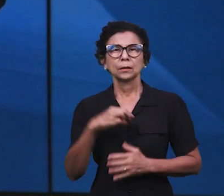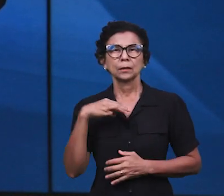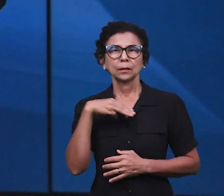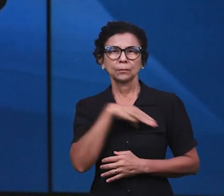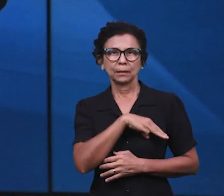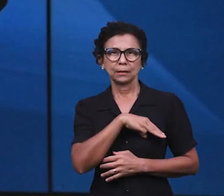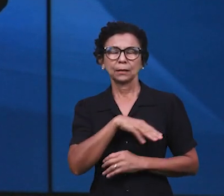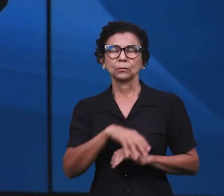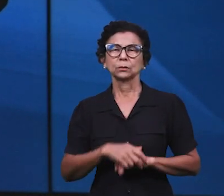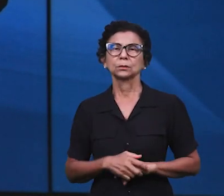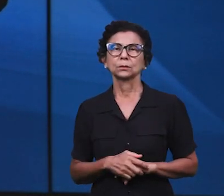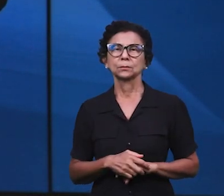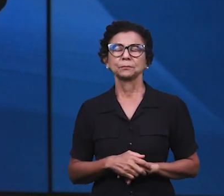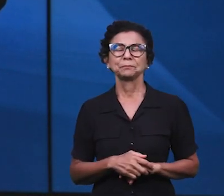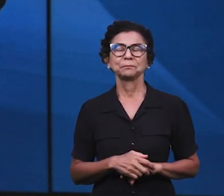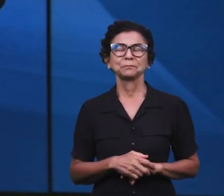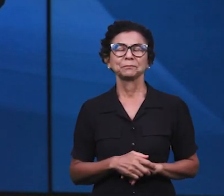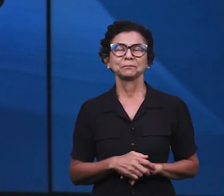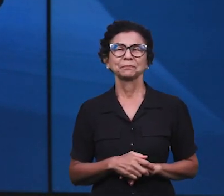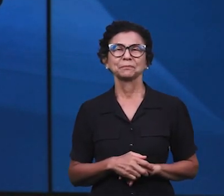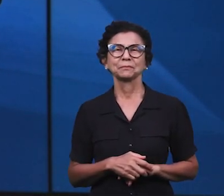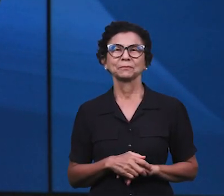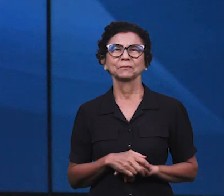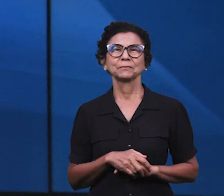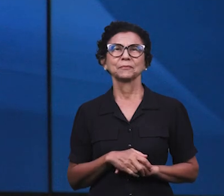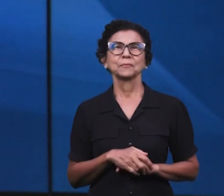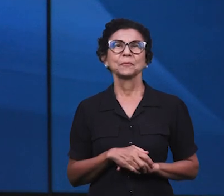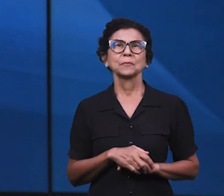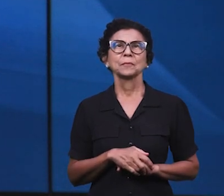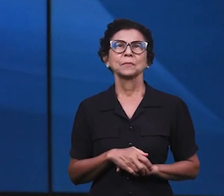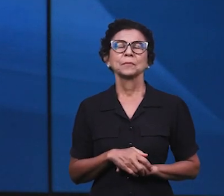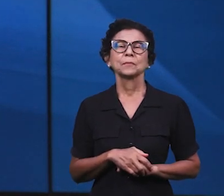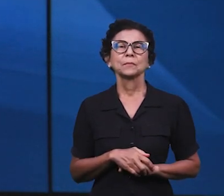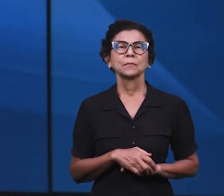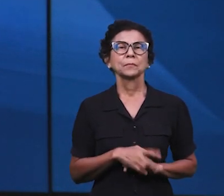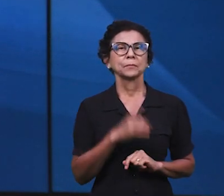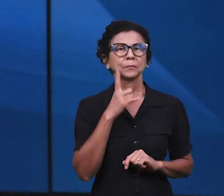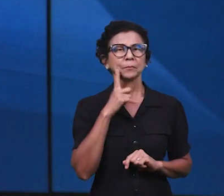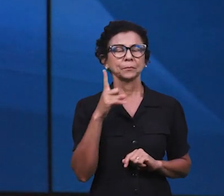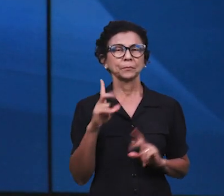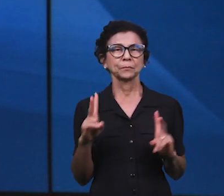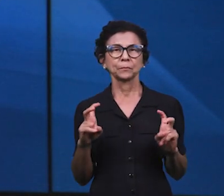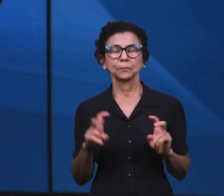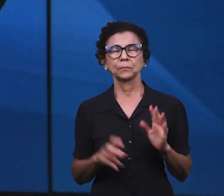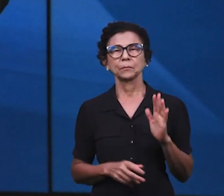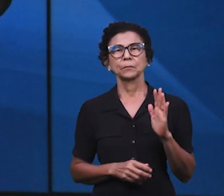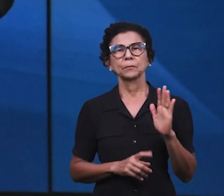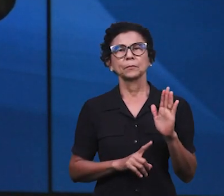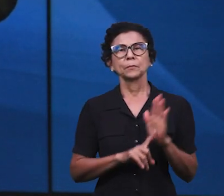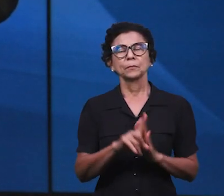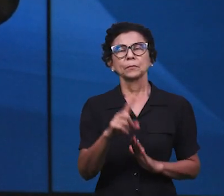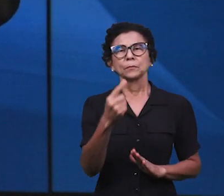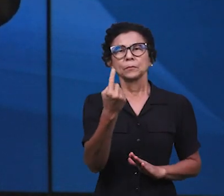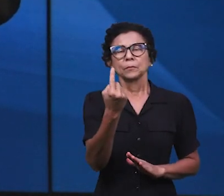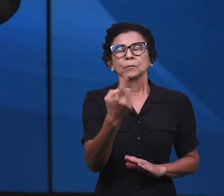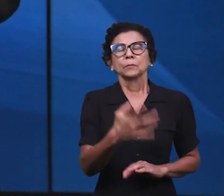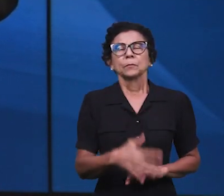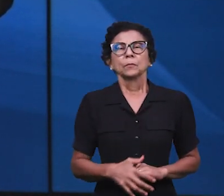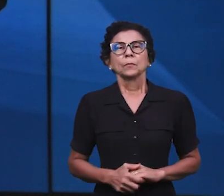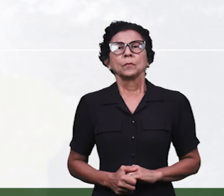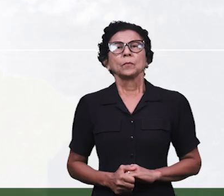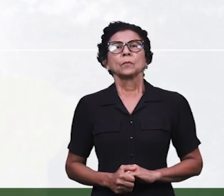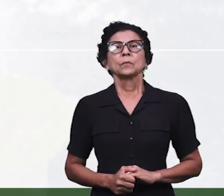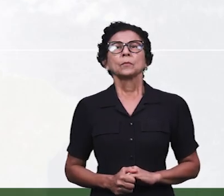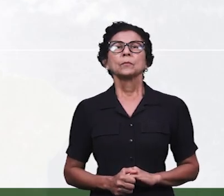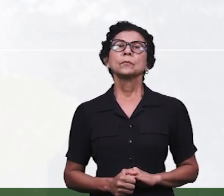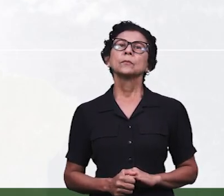verso 23. Muito bem, vamos agora então passar para o nosso assunto. A primeira pergunta, então vamos ler.